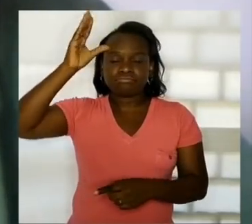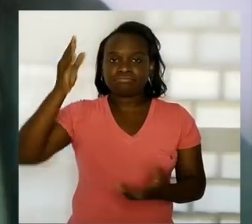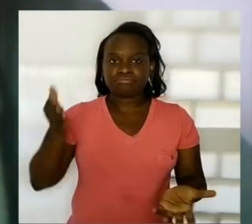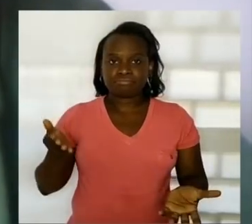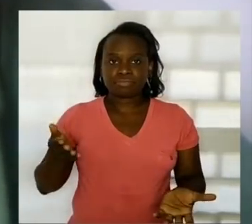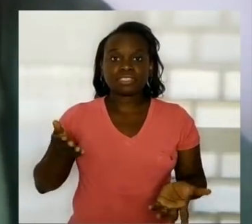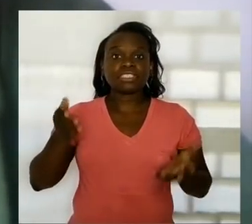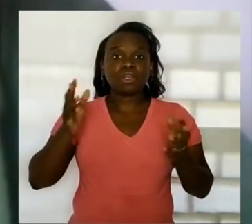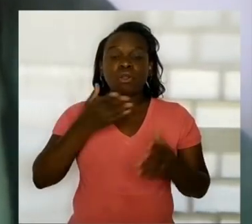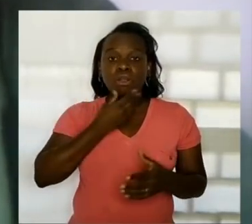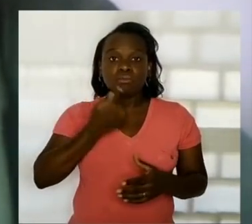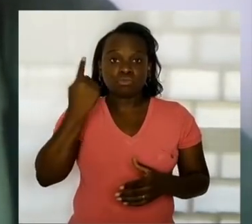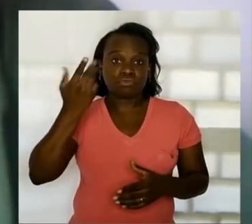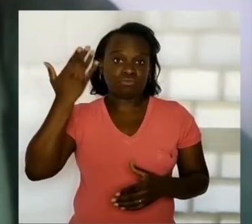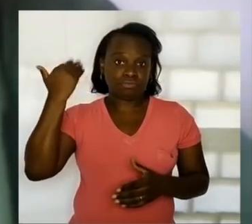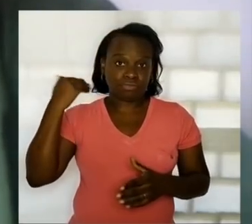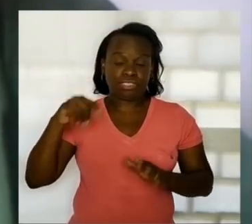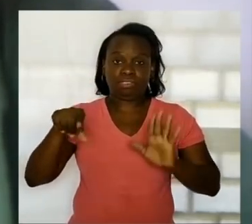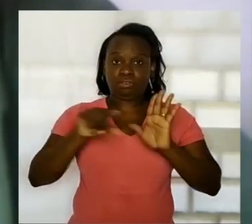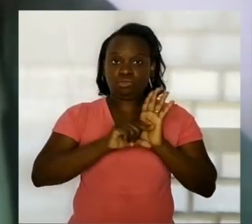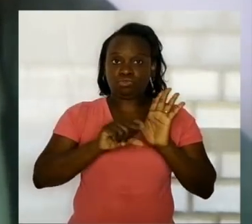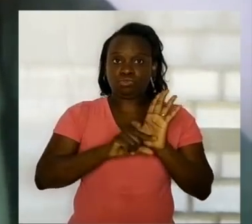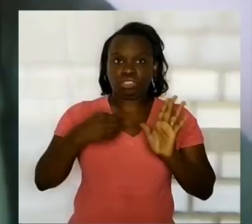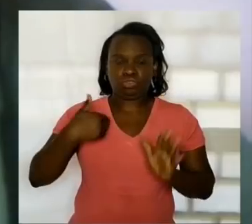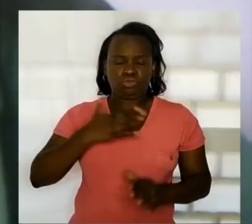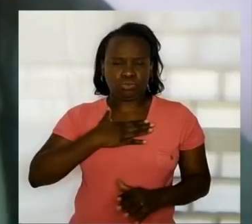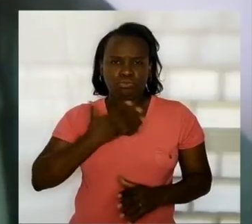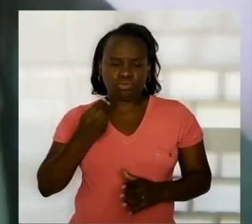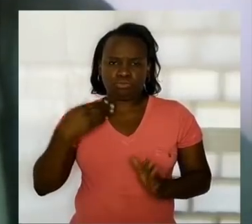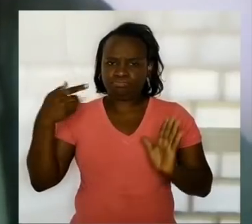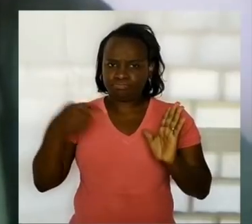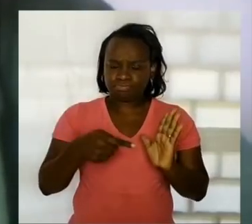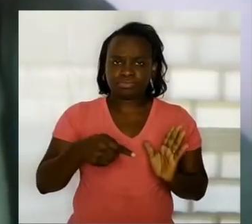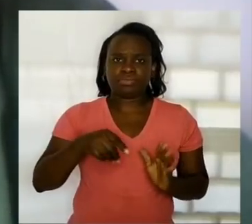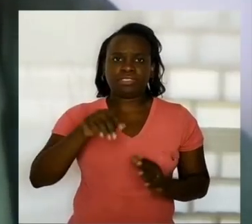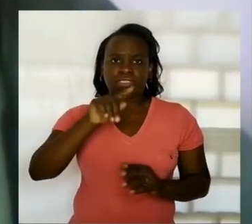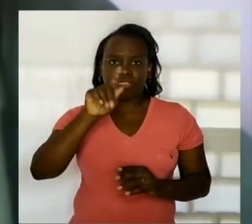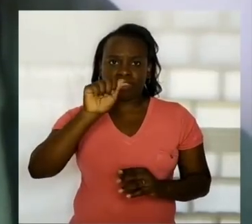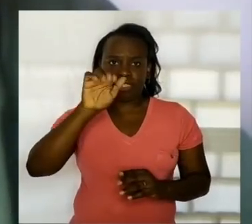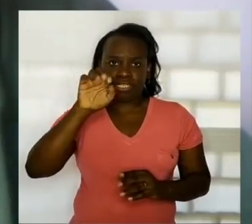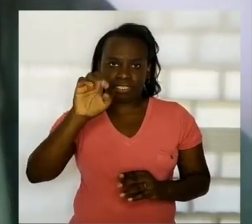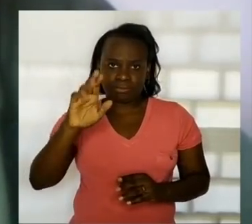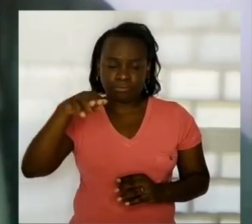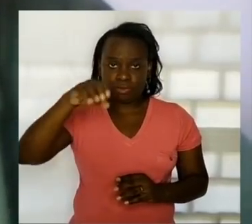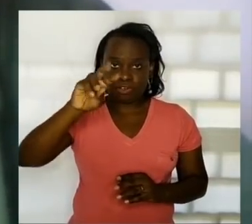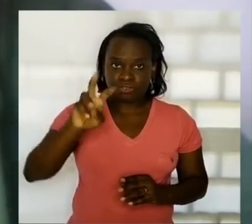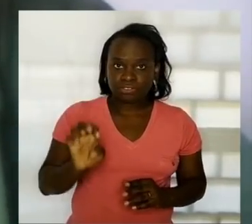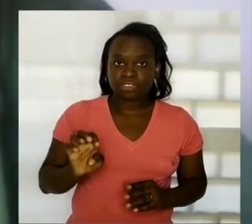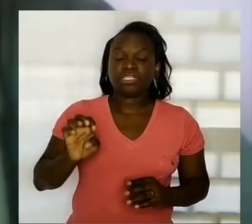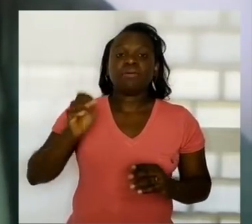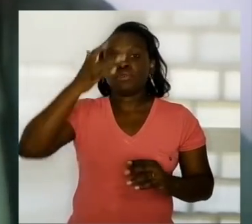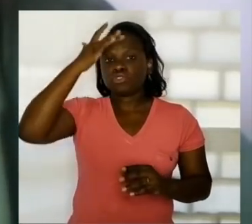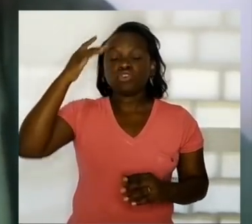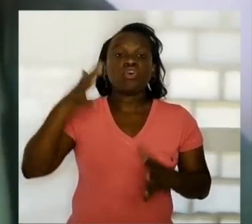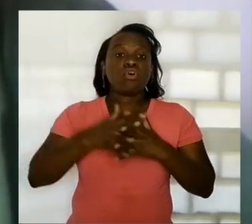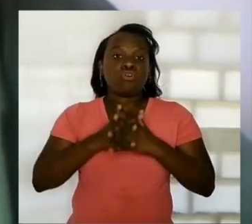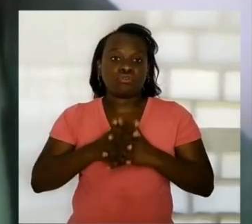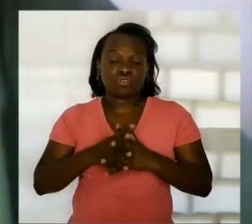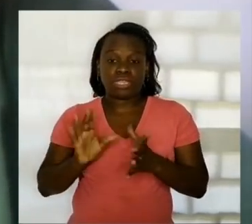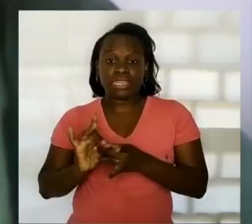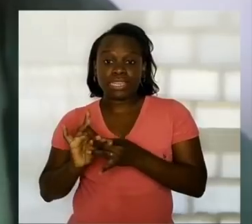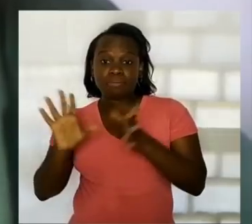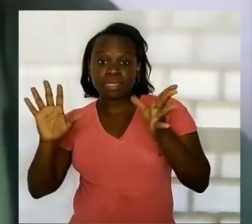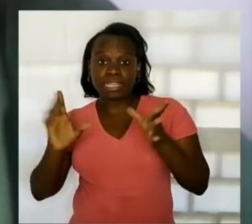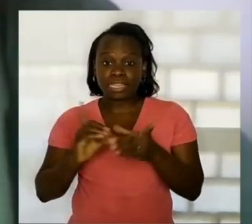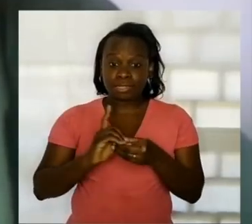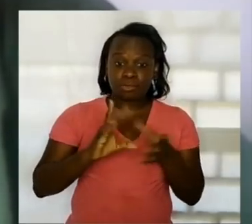conhecimento. Como dizia um grande autor, do qual eu sou muito fã, Isaac Asimov, as pessoas confundem a noção de